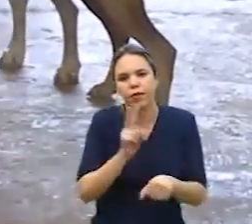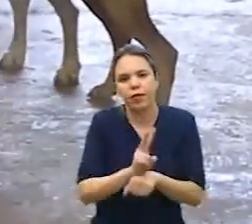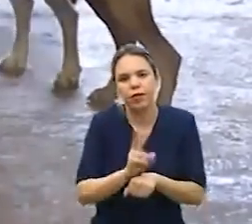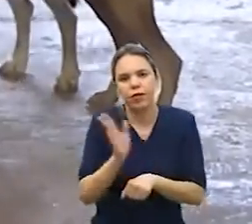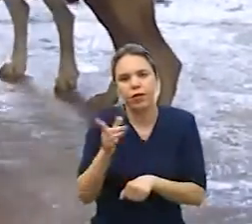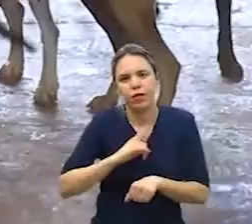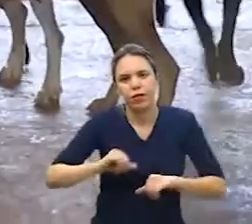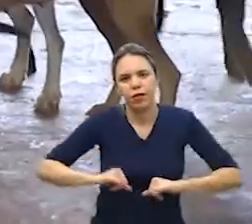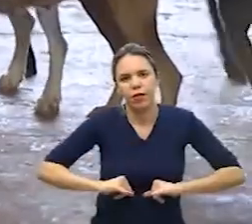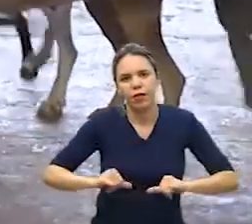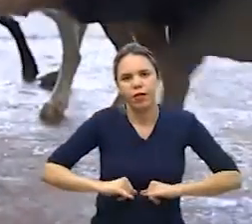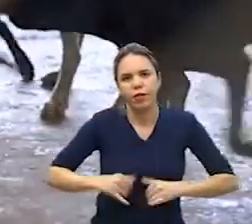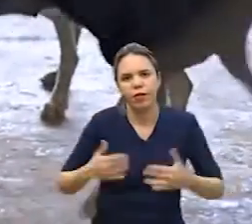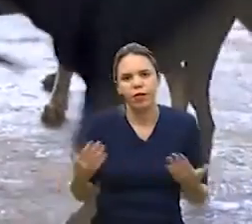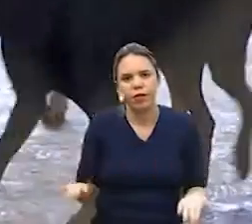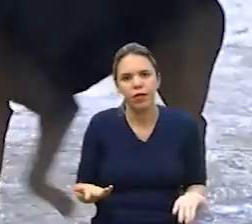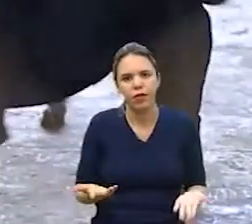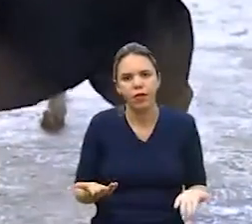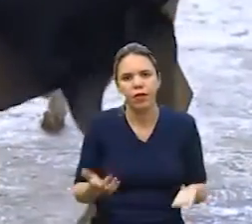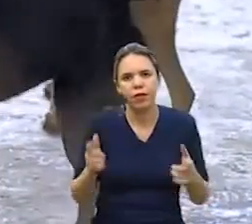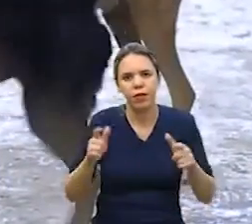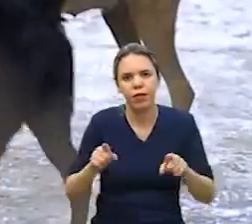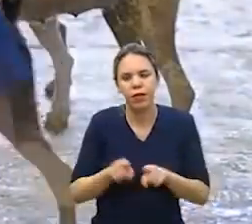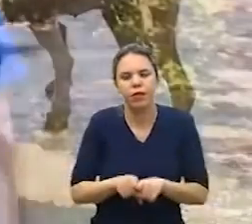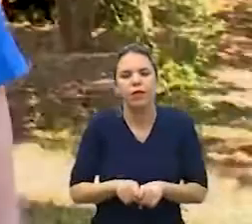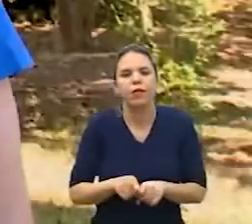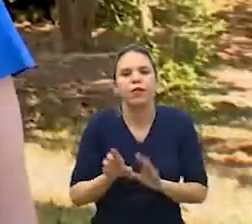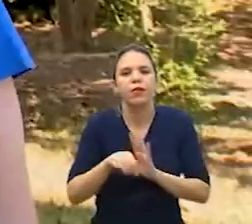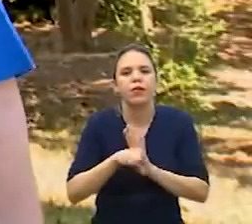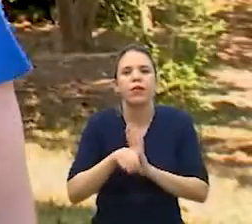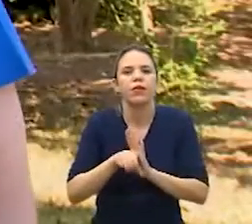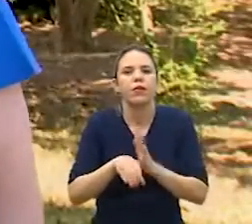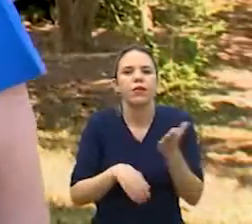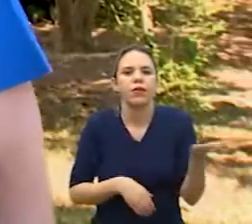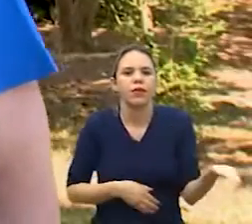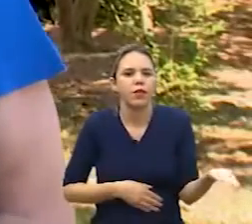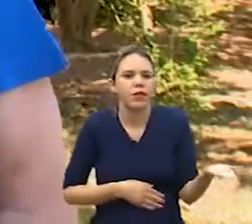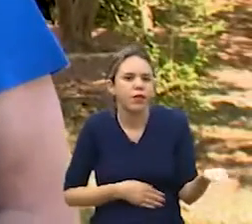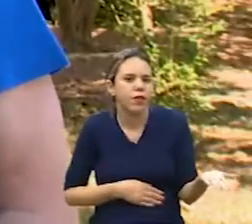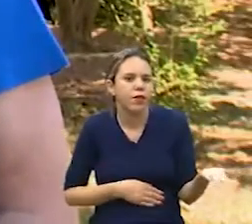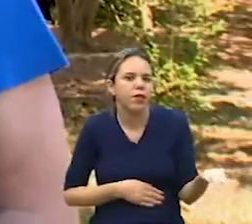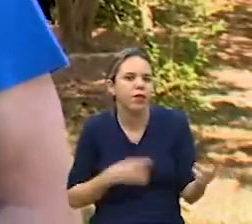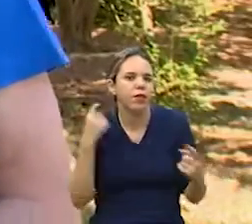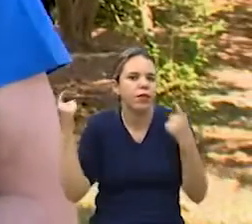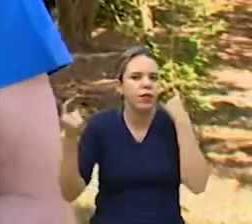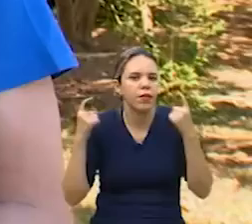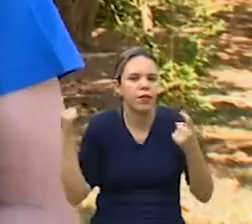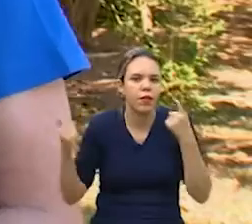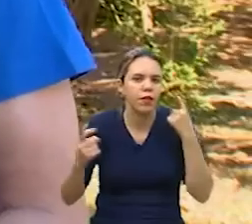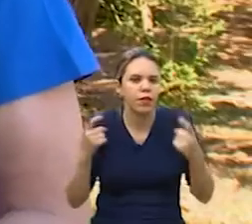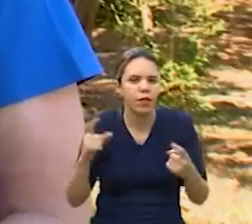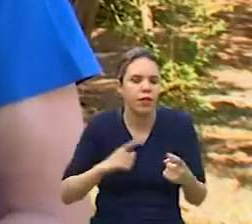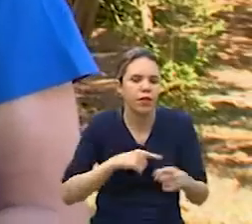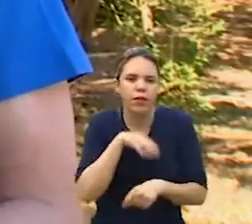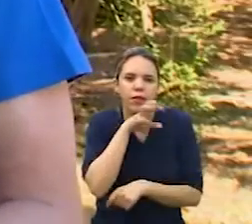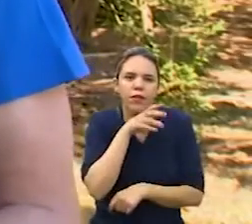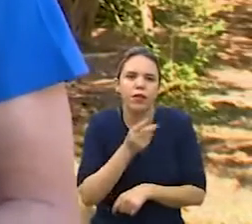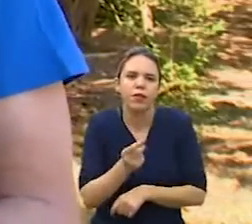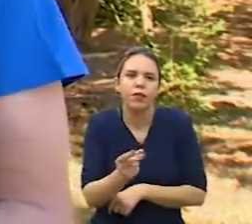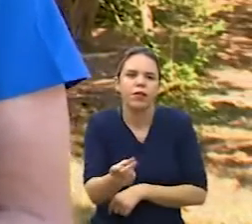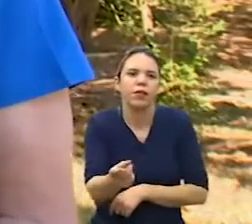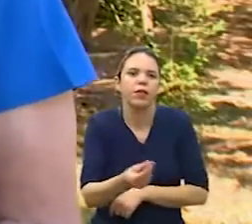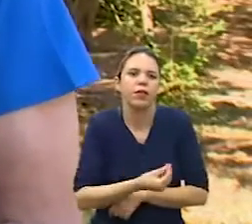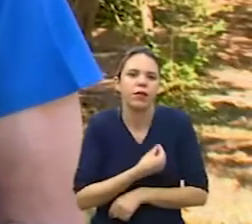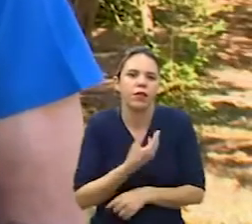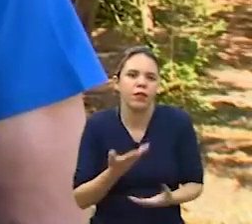esses bichinhos que já tanto sofreram. Santuário é um conceito em que você se preocupa em ter